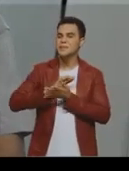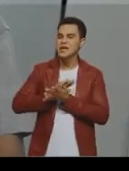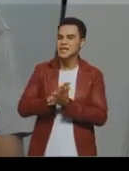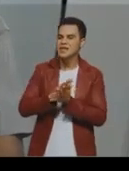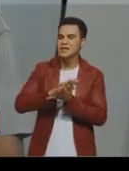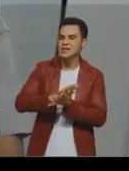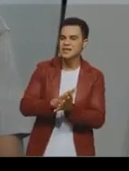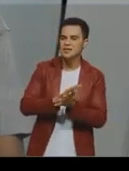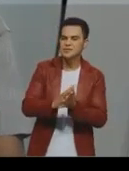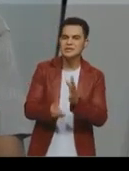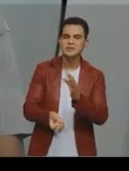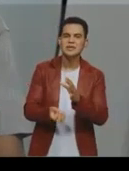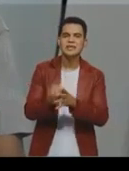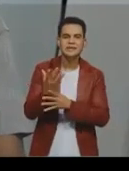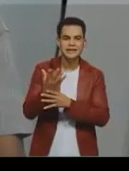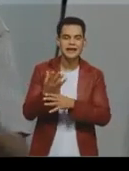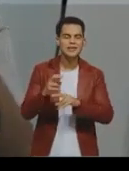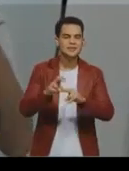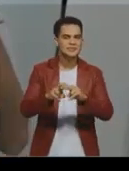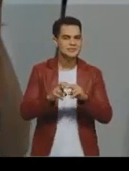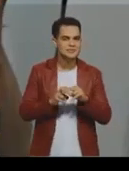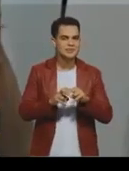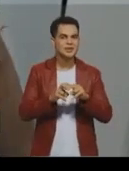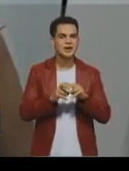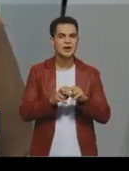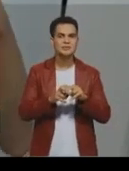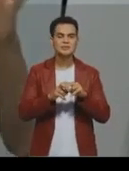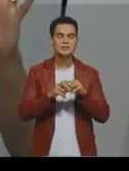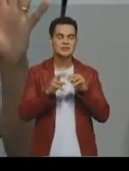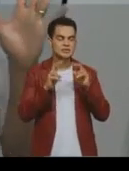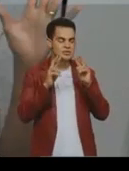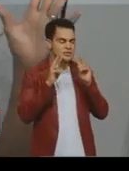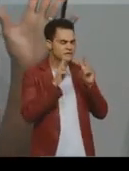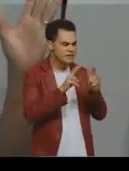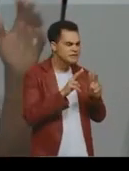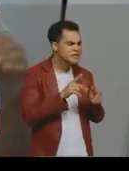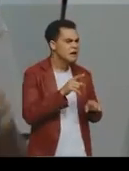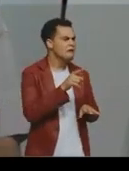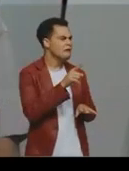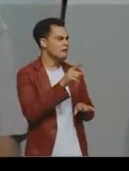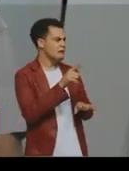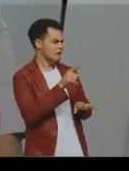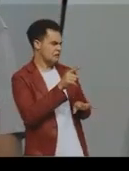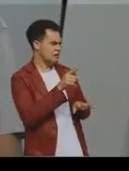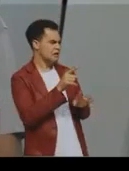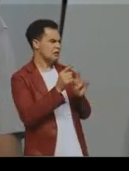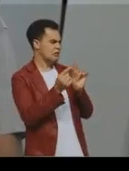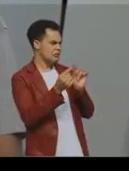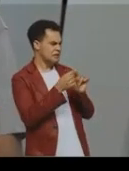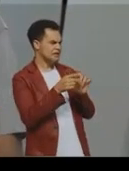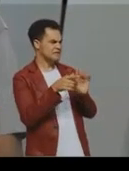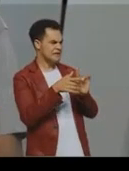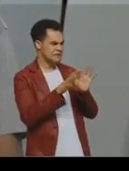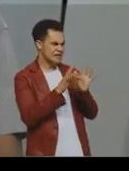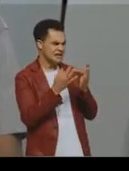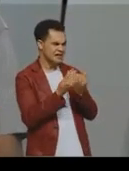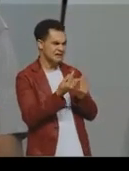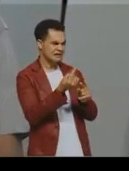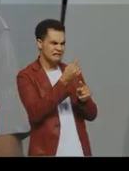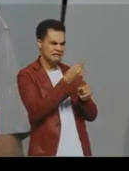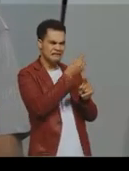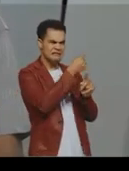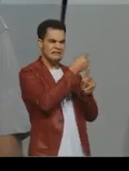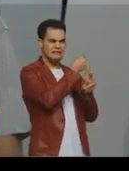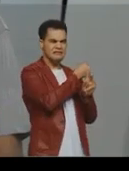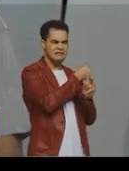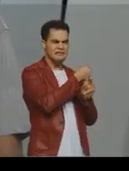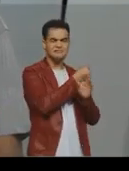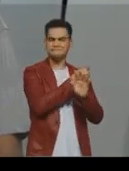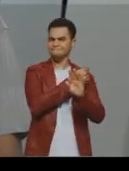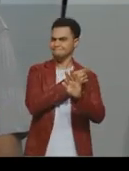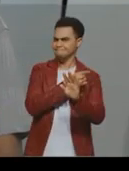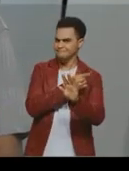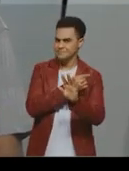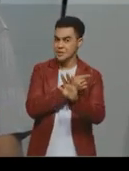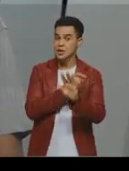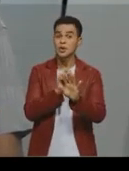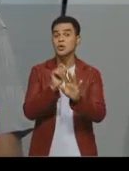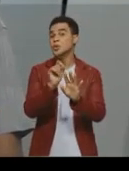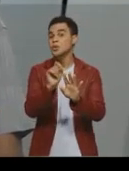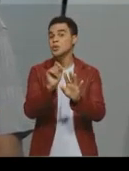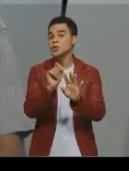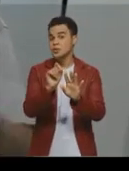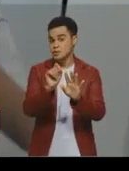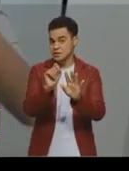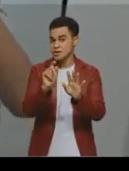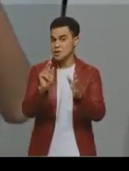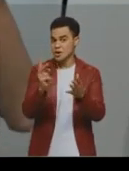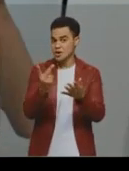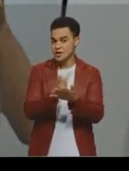criados baseados nessa Exatamente. Ideia do que a gente vê. O que a gente vê é fenótipo, mas é o que faz, o que vai criar muito